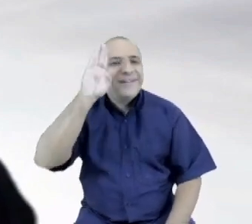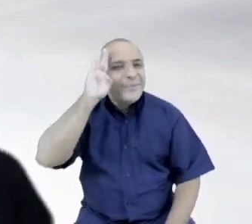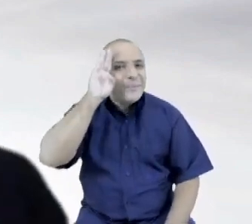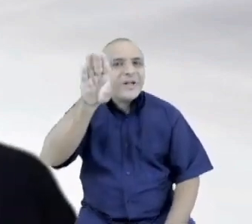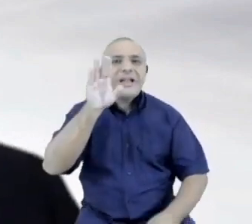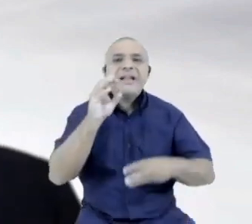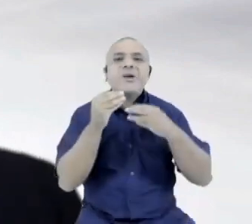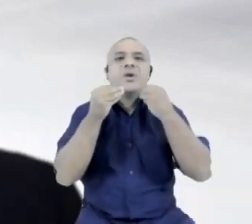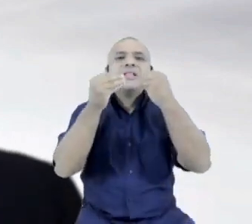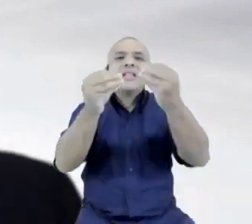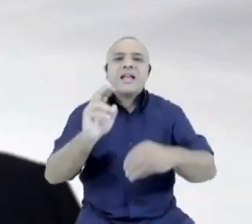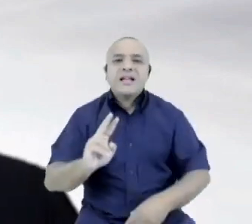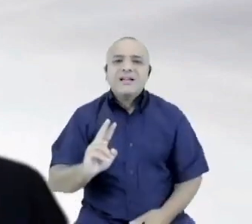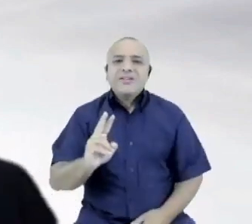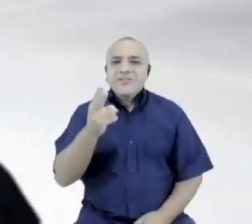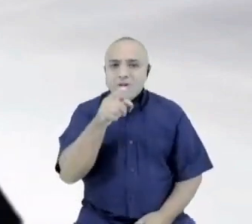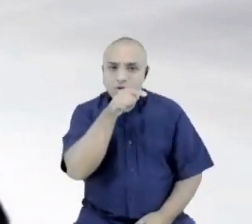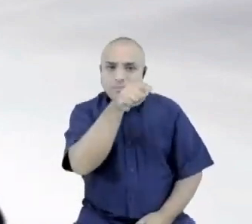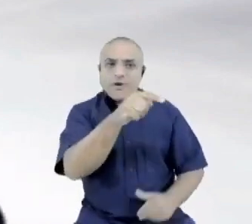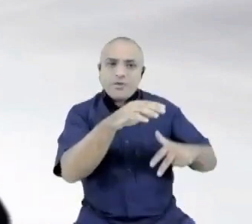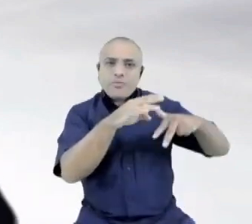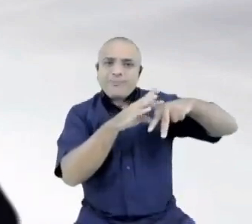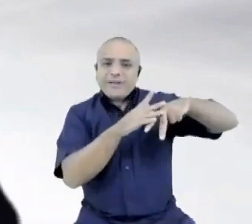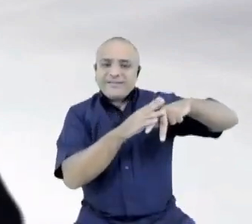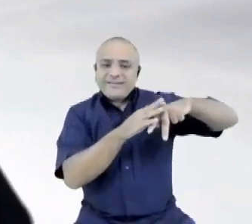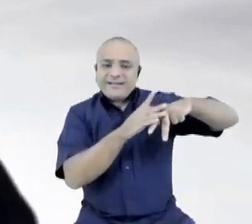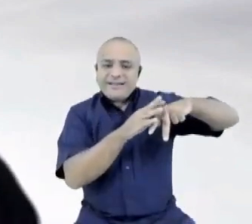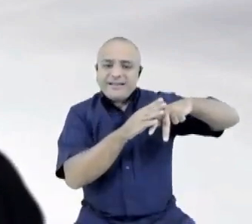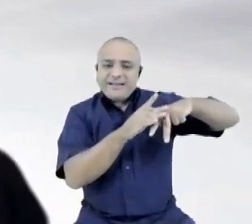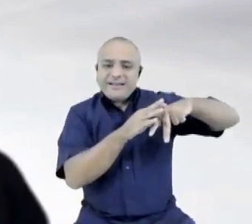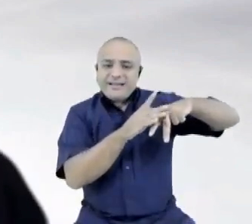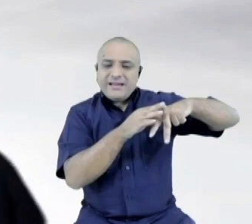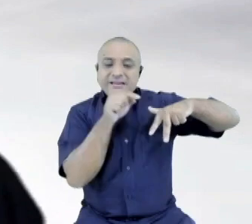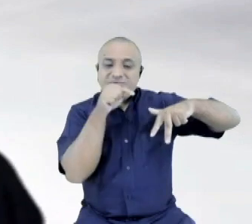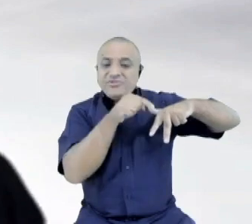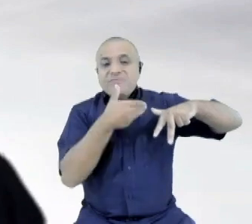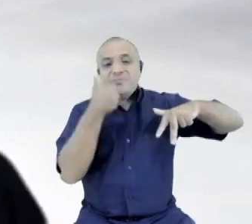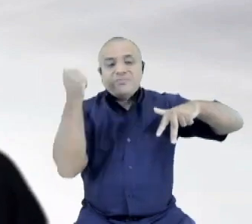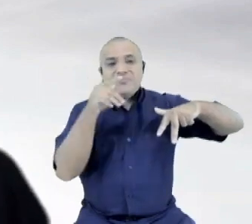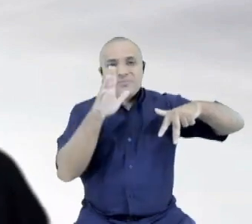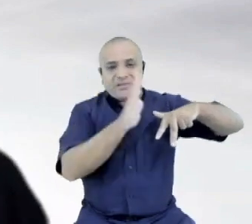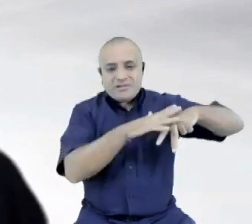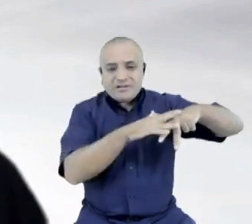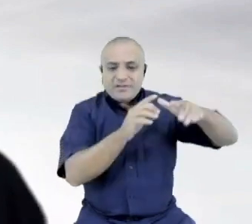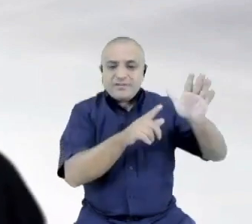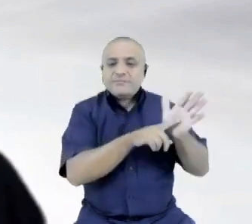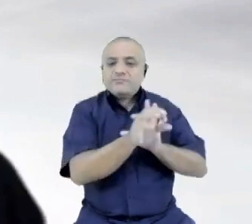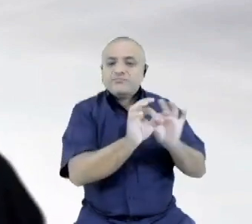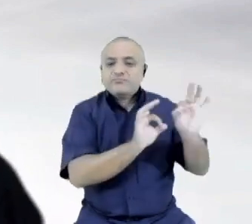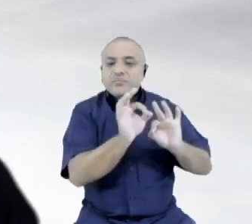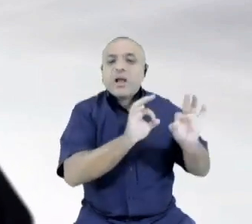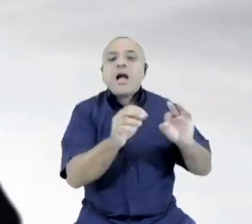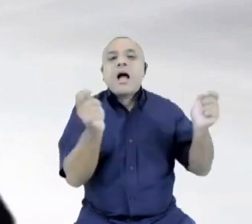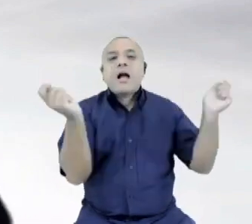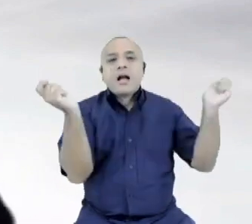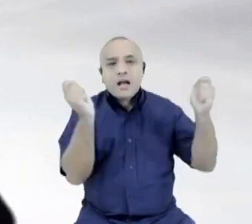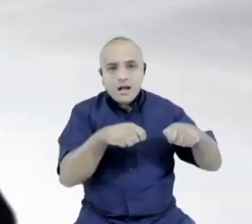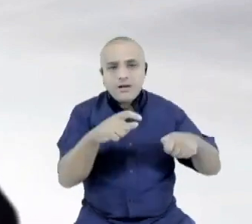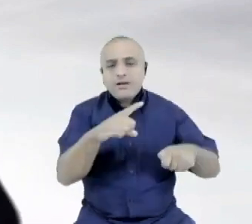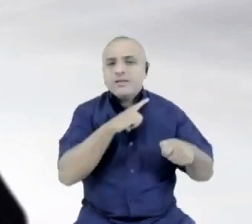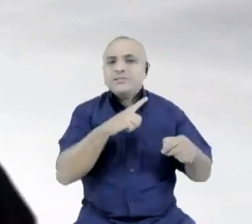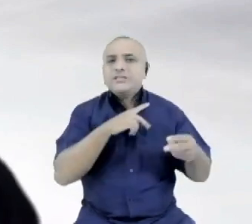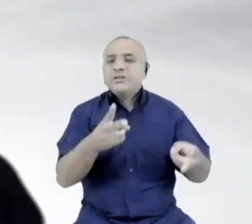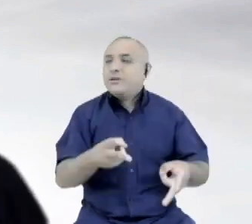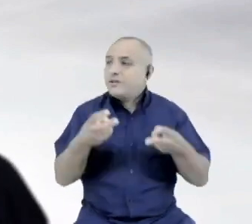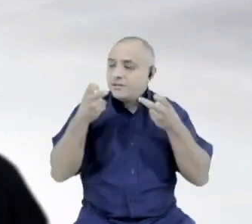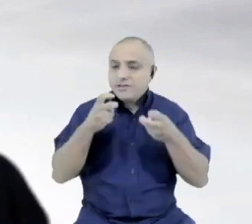entrega de valor para o paciente, né, e em última análise também para o sistema, é a capacidade de detecção